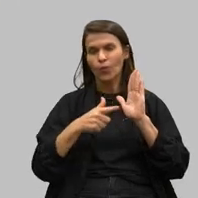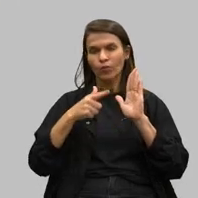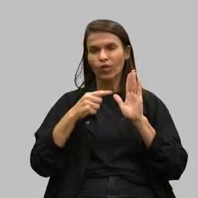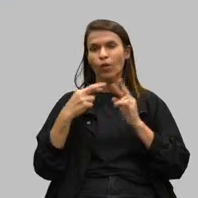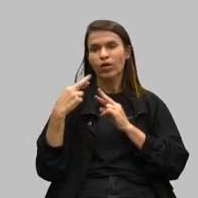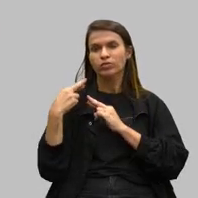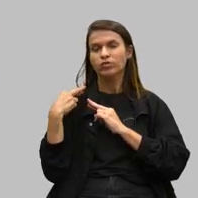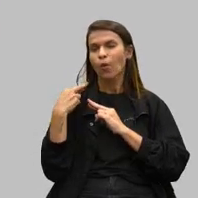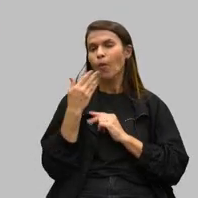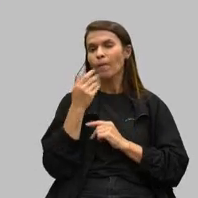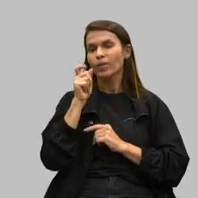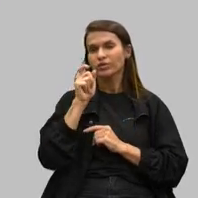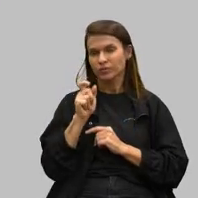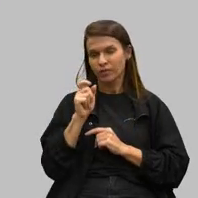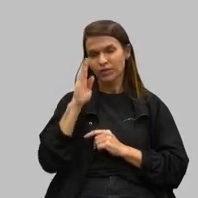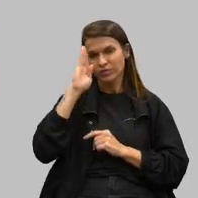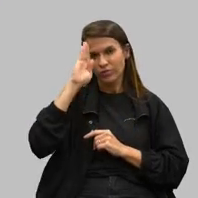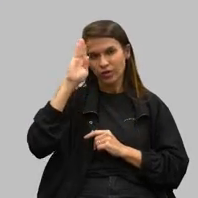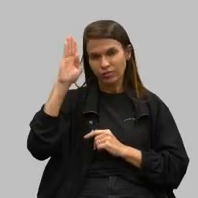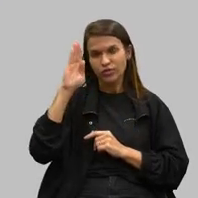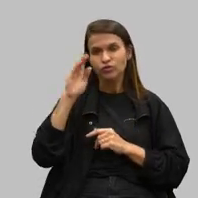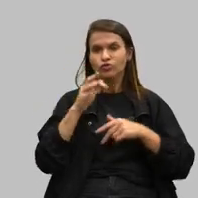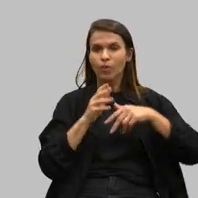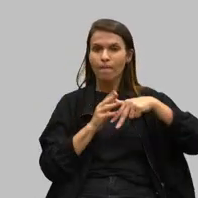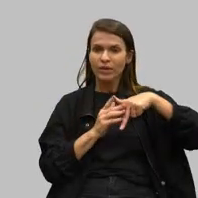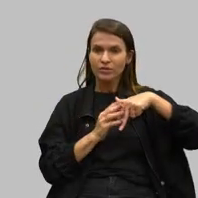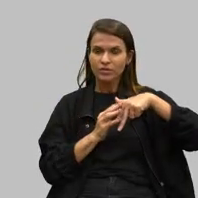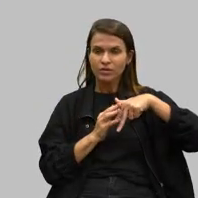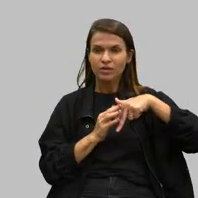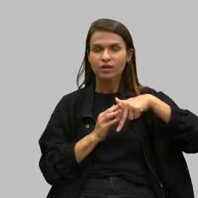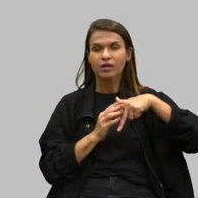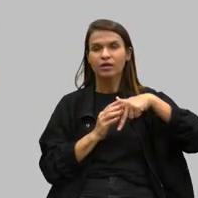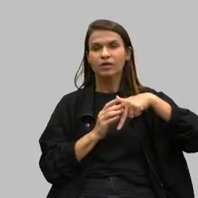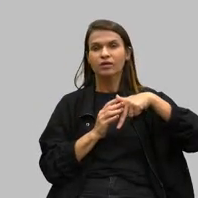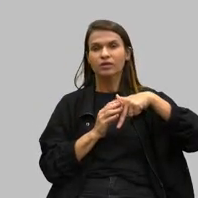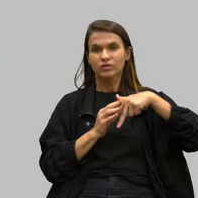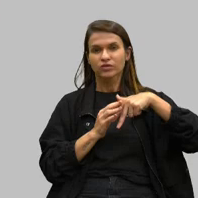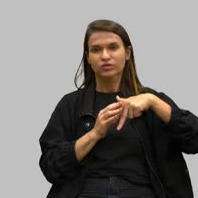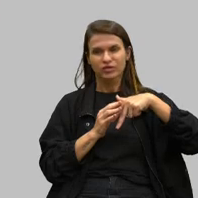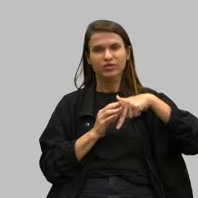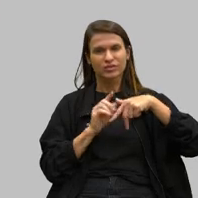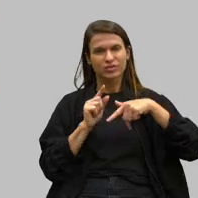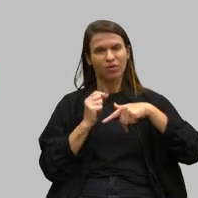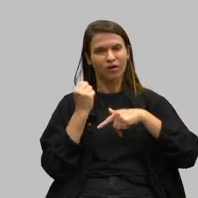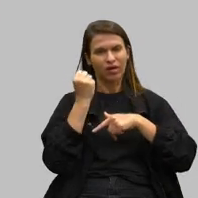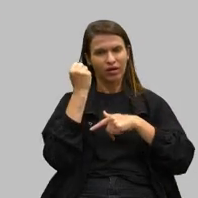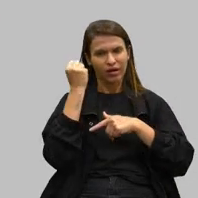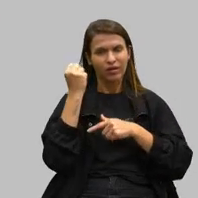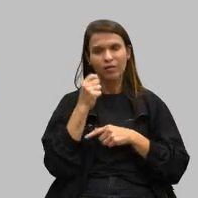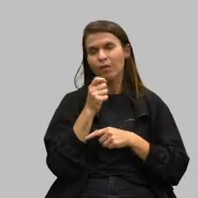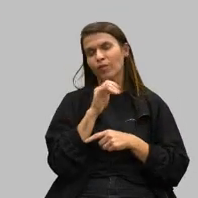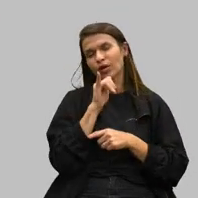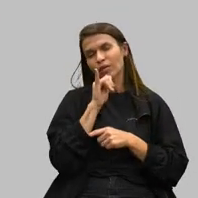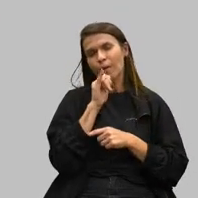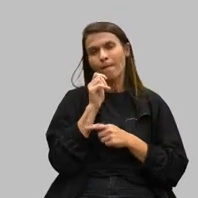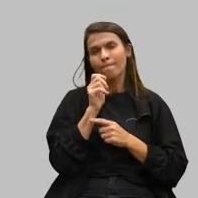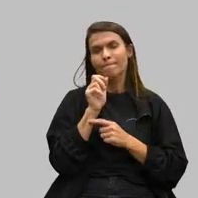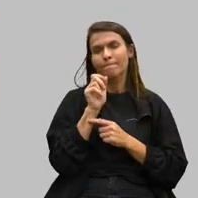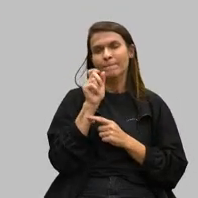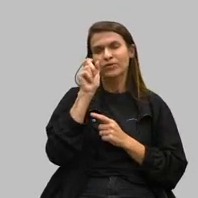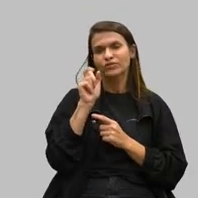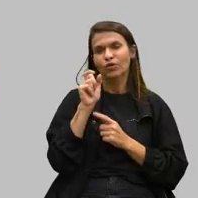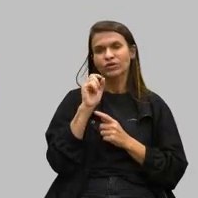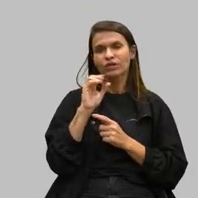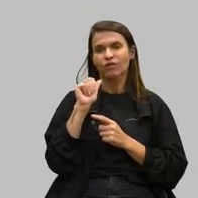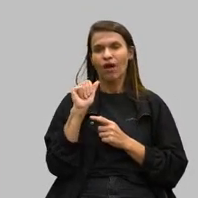responsabilidade. Principalmente dos pacientes que são de alta complexidade, por exemplo. A pessoa que teve um AVC e está sequelada e